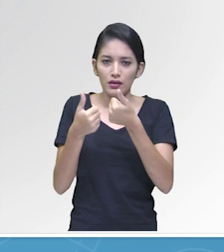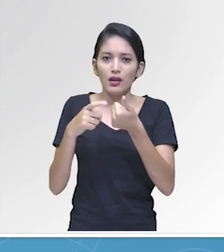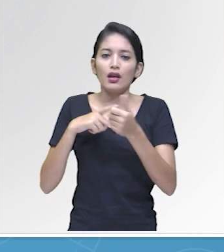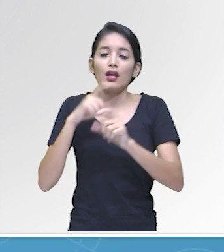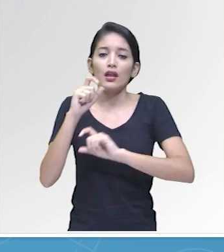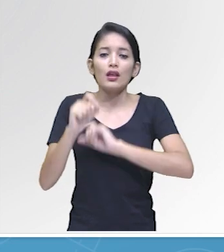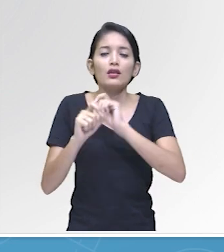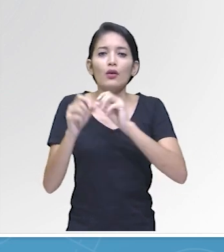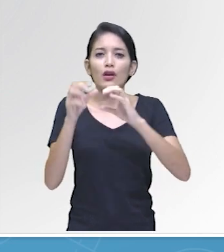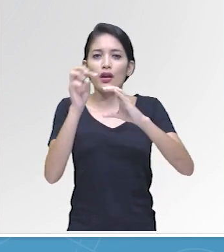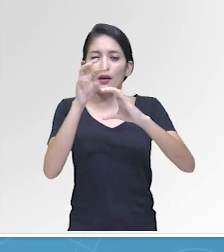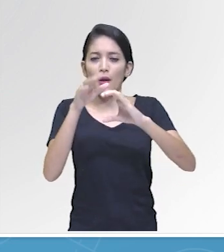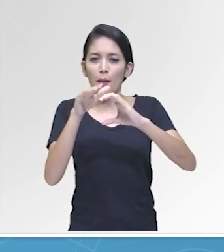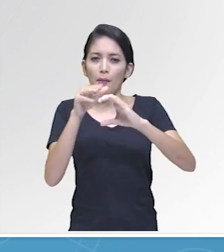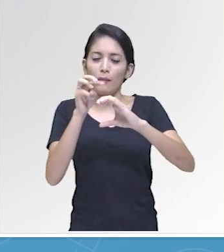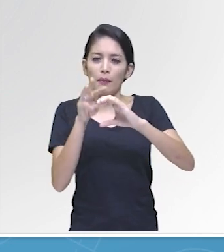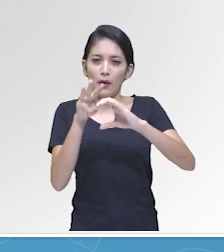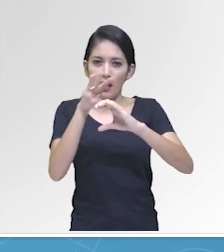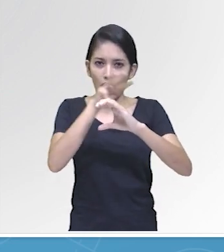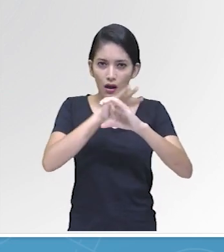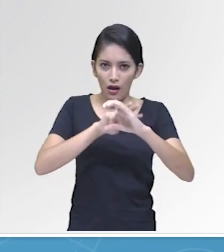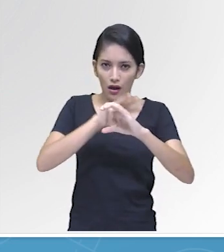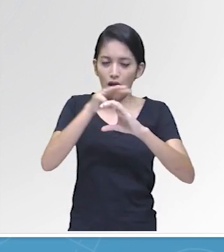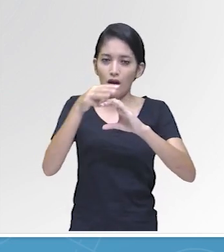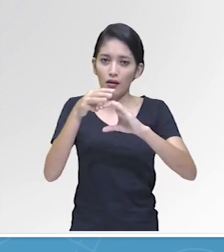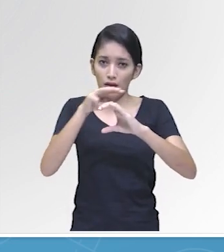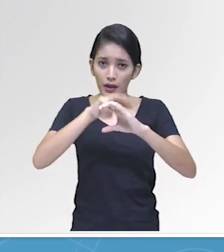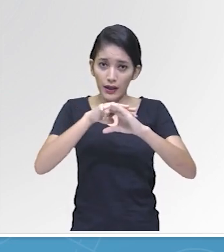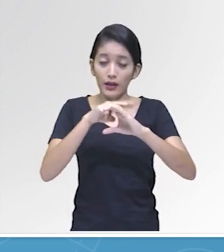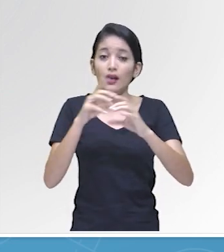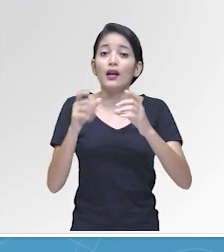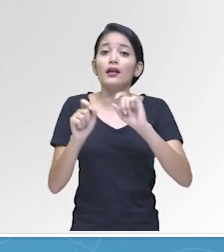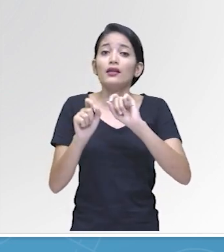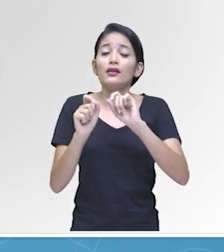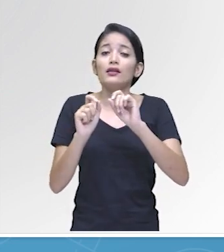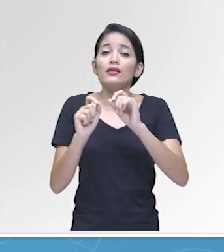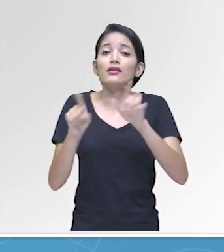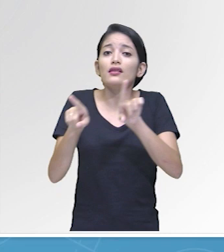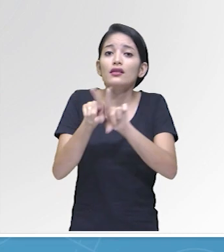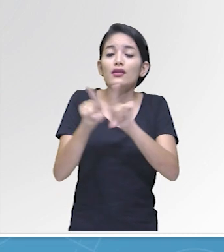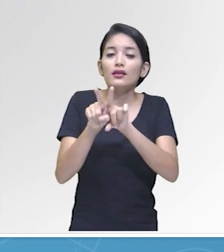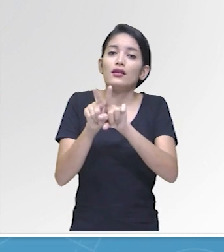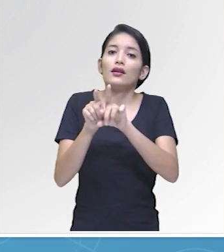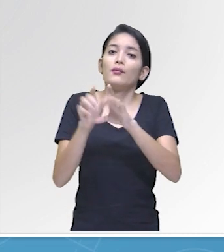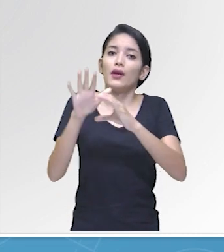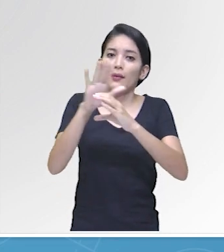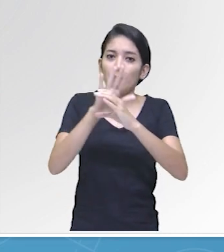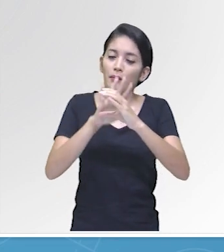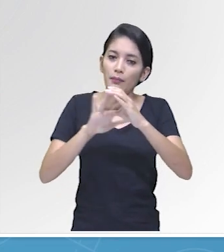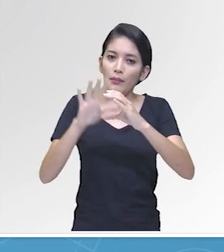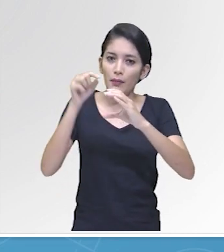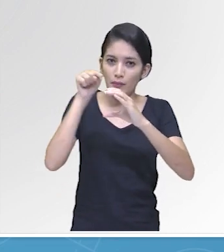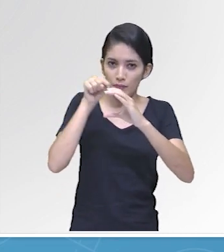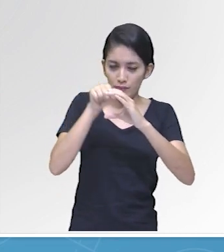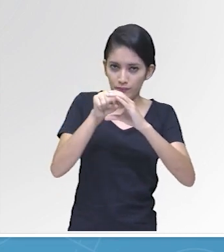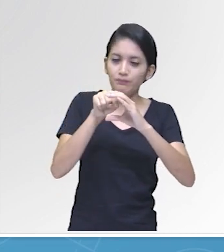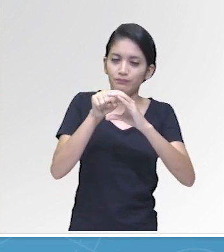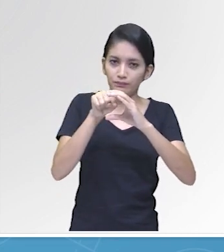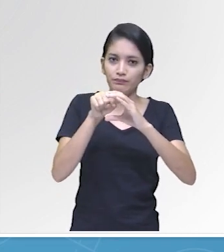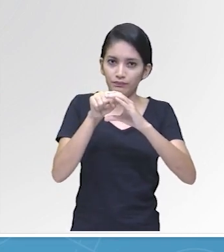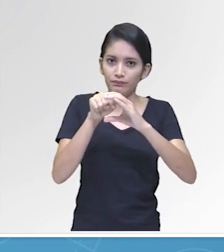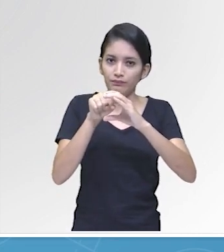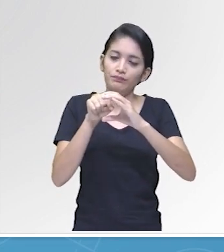membrana plasmática, você vai ter no interior o núcleo, né?